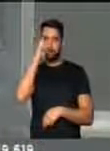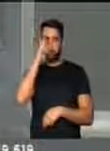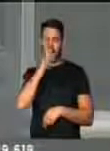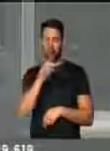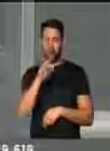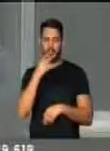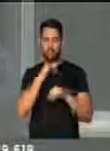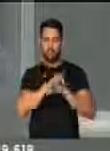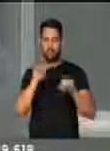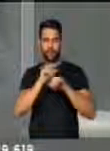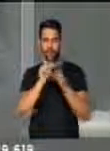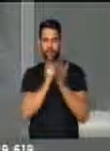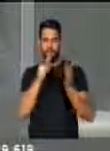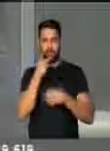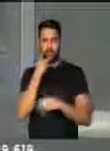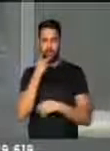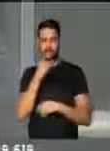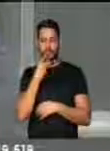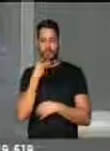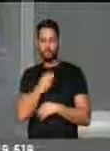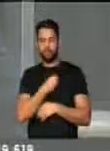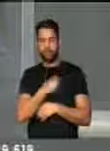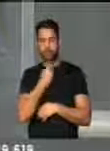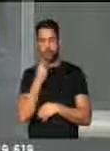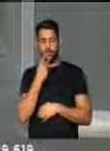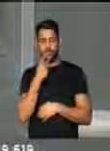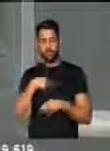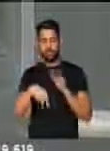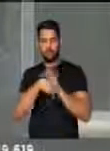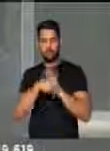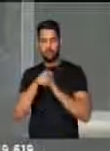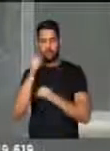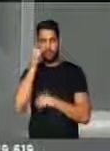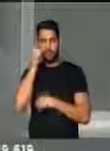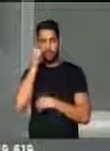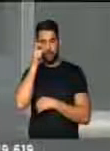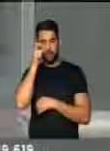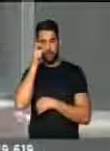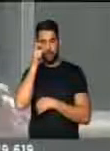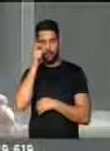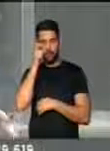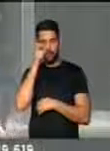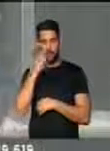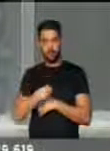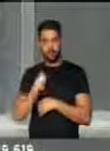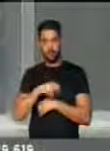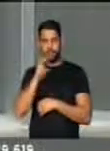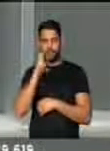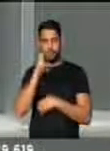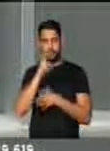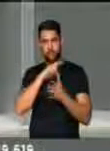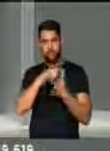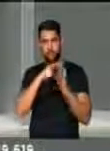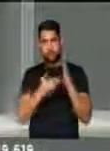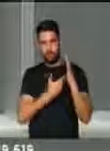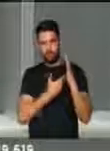foi divulgada na imprensa, que é a parábola dita pelo Cunha. Existiam 5